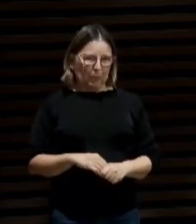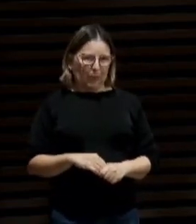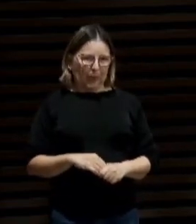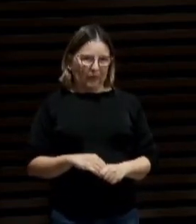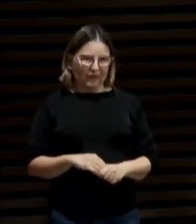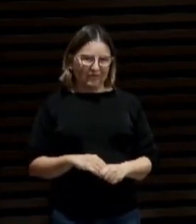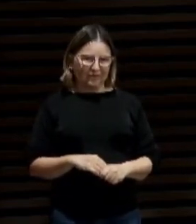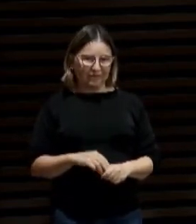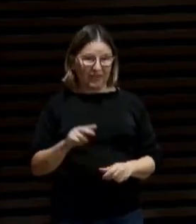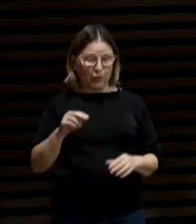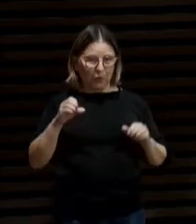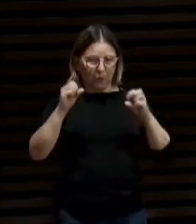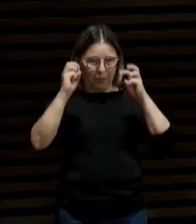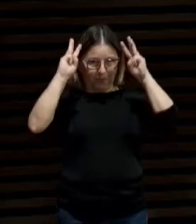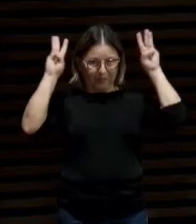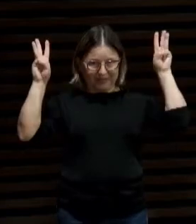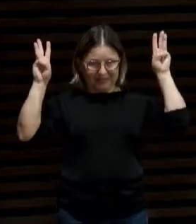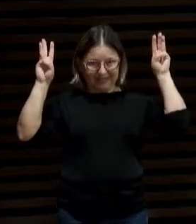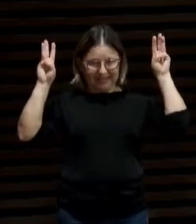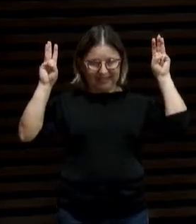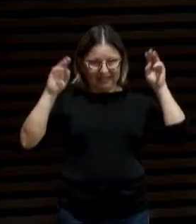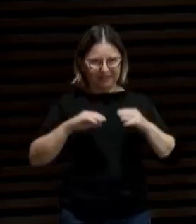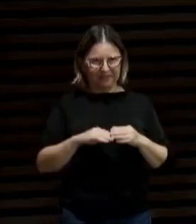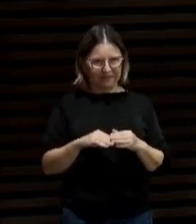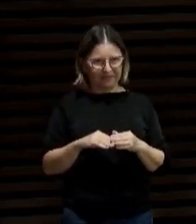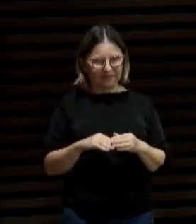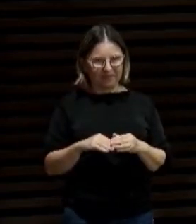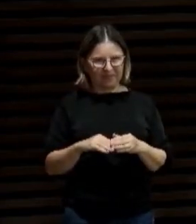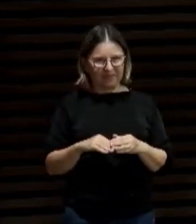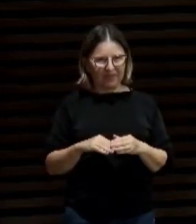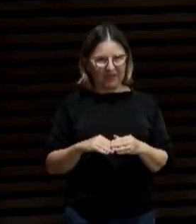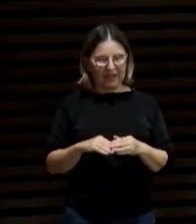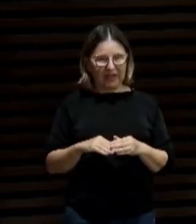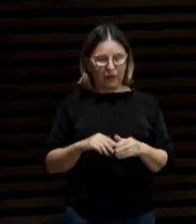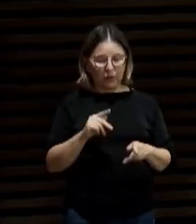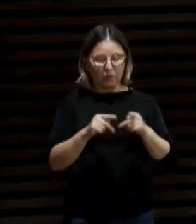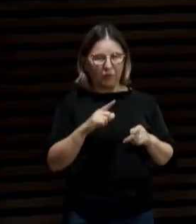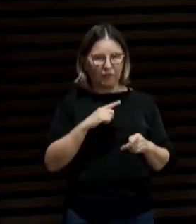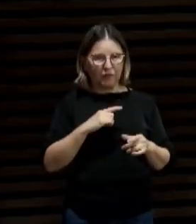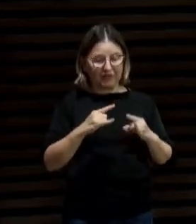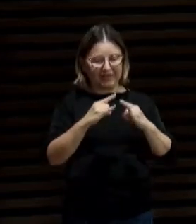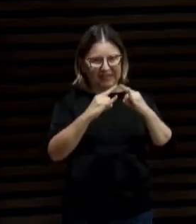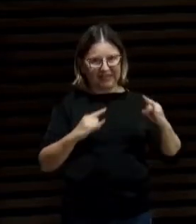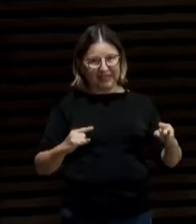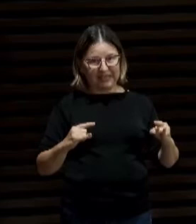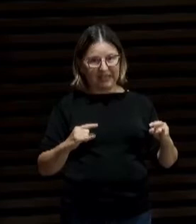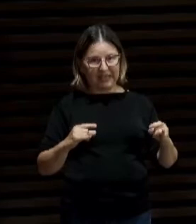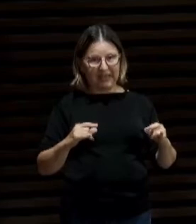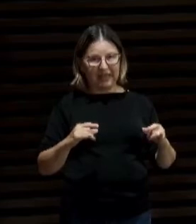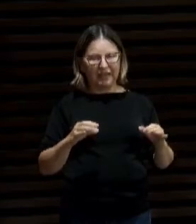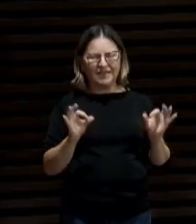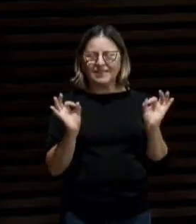Assim como Moisés substituiu, o povo de Israel tinha aquele tabernáculo que era uma tenda simples, e com o passar do tempo foi substituído